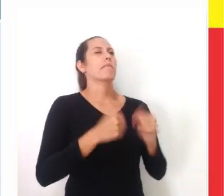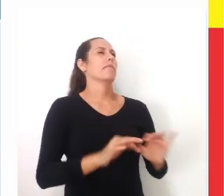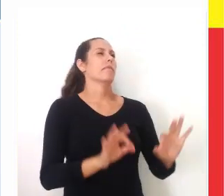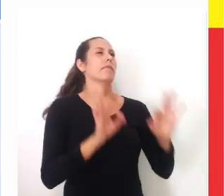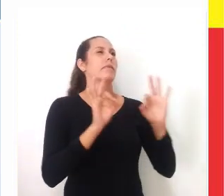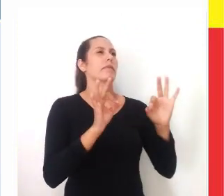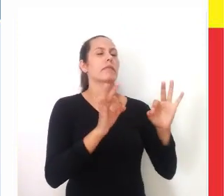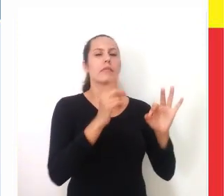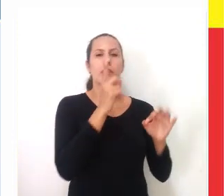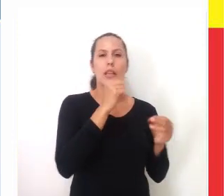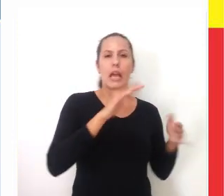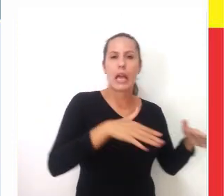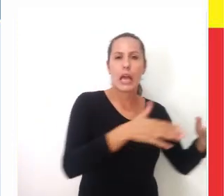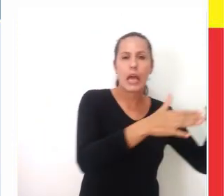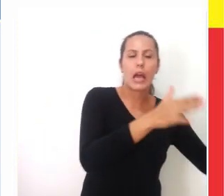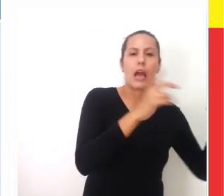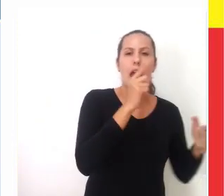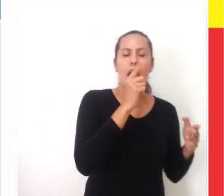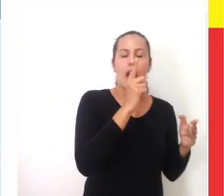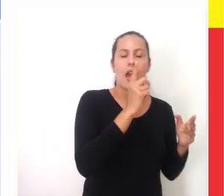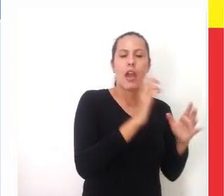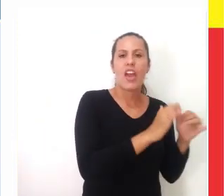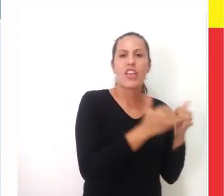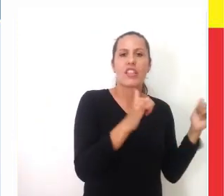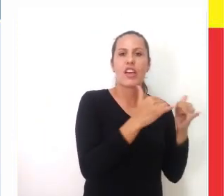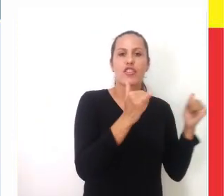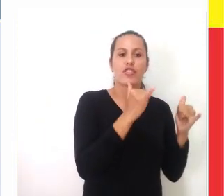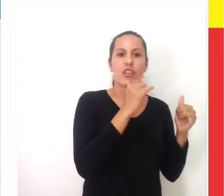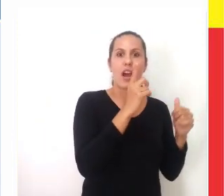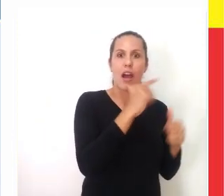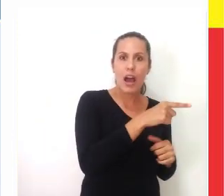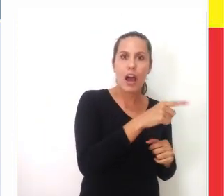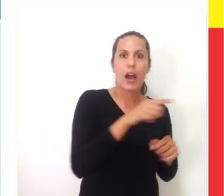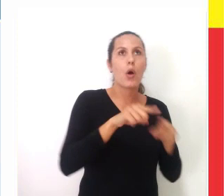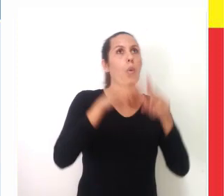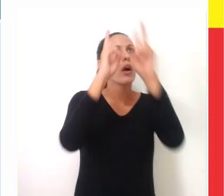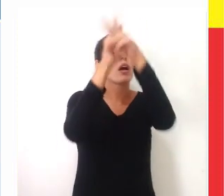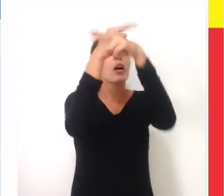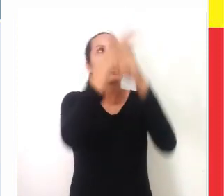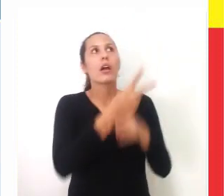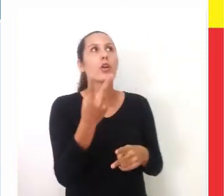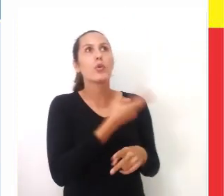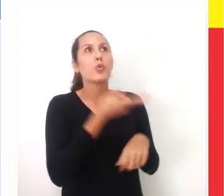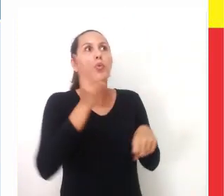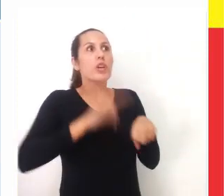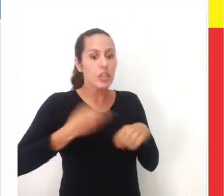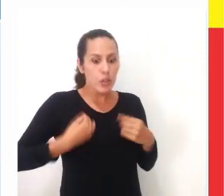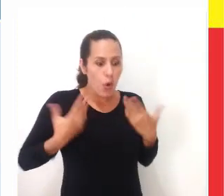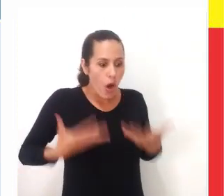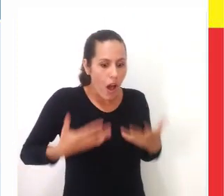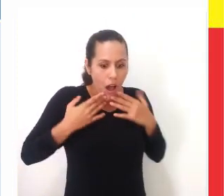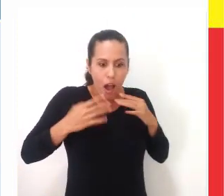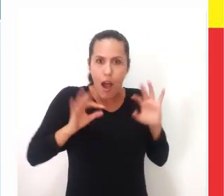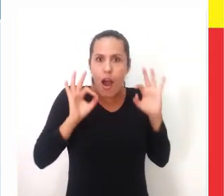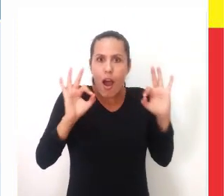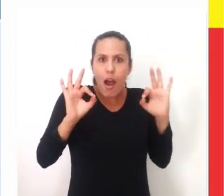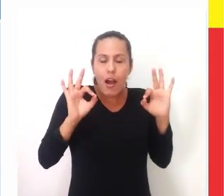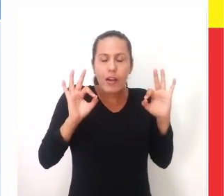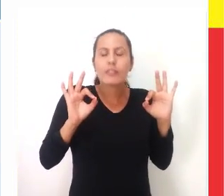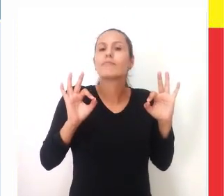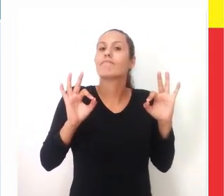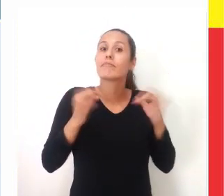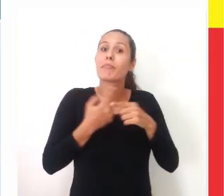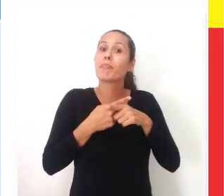elétrica e vento para energia eólica. É para agradecer a Papai do Céu, hein? Sendo que